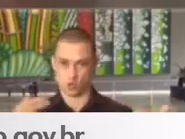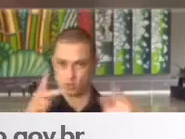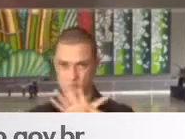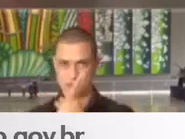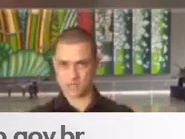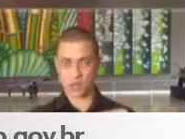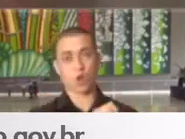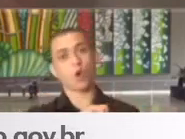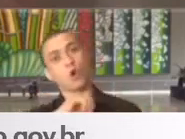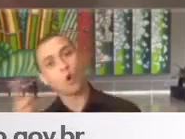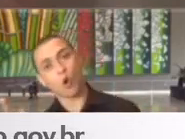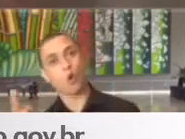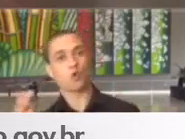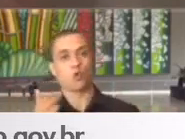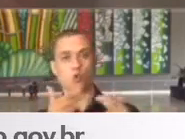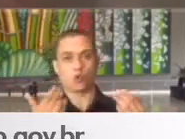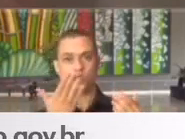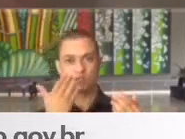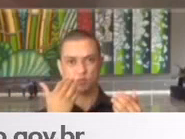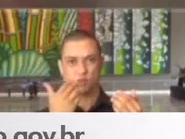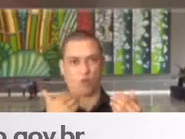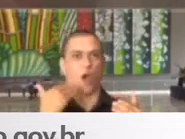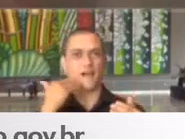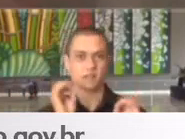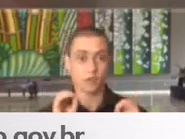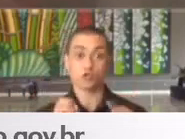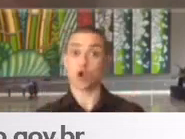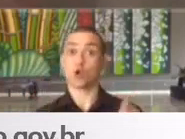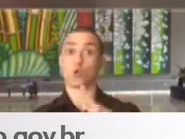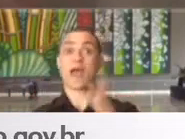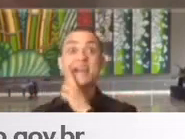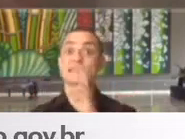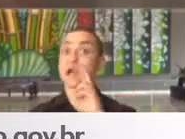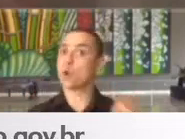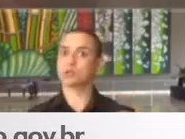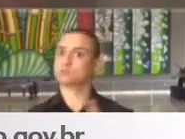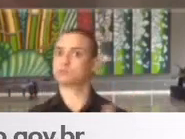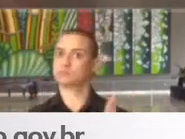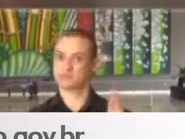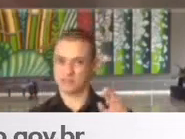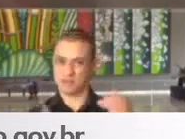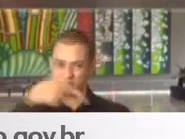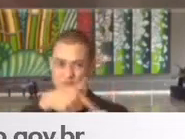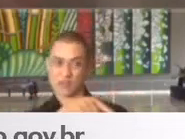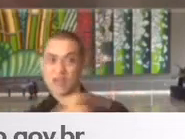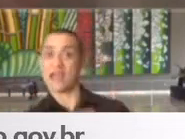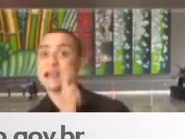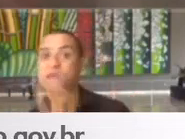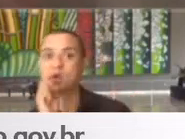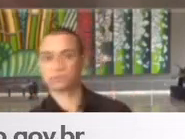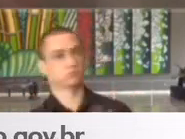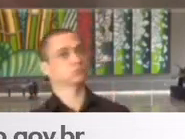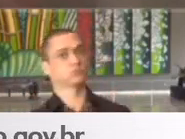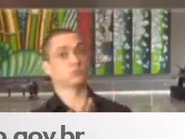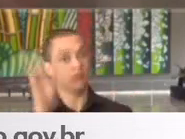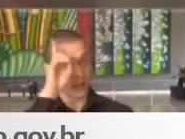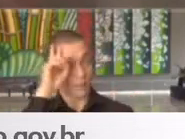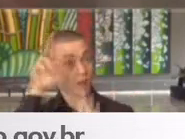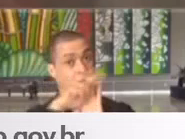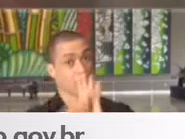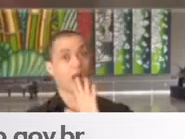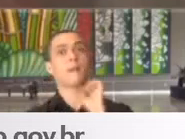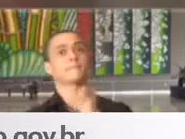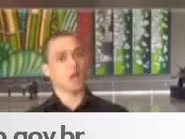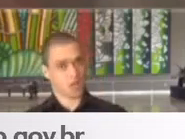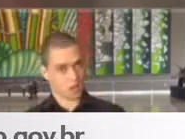ou produtos não perecíveis, não devem funcionar como restaurantes, porque este está, o sistema de restaurante